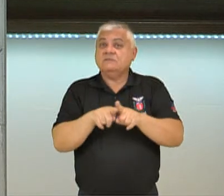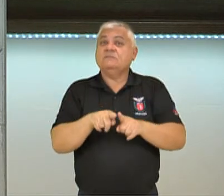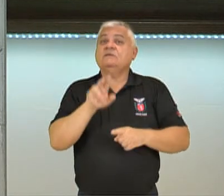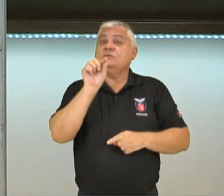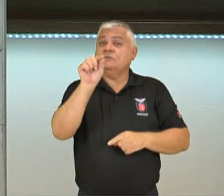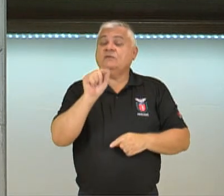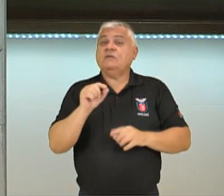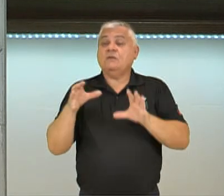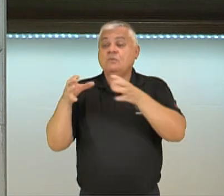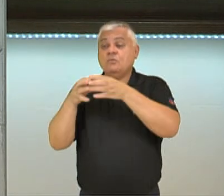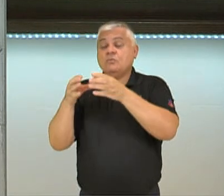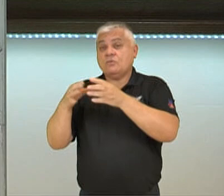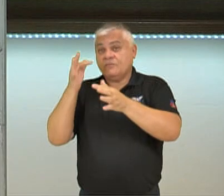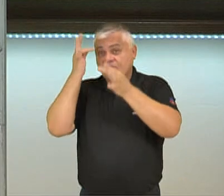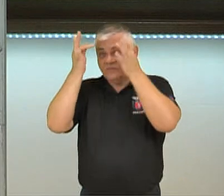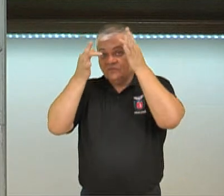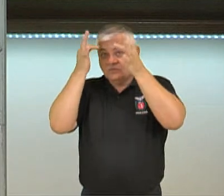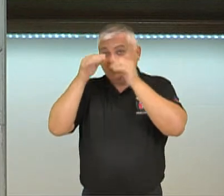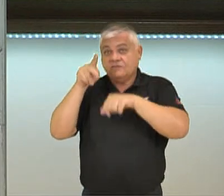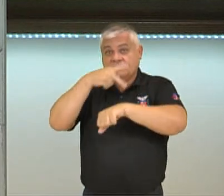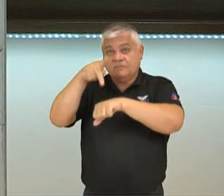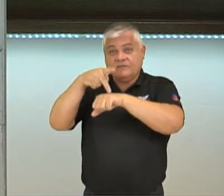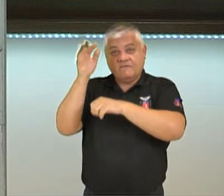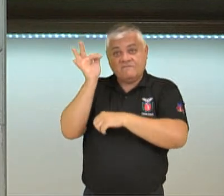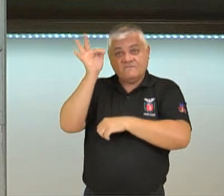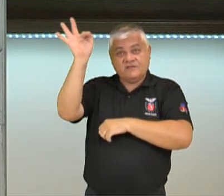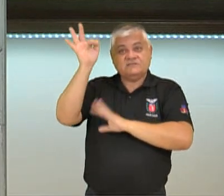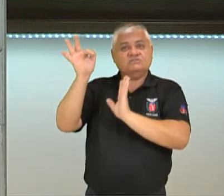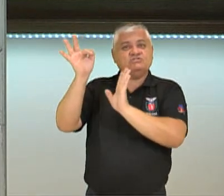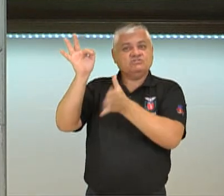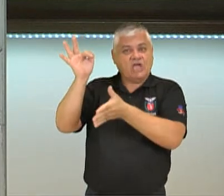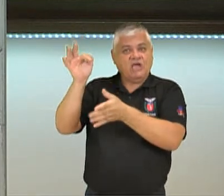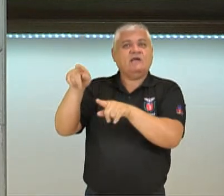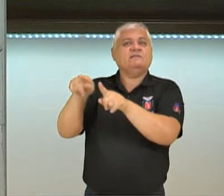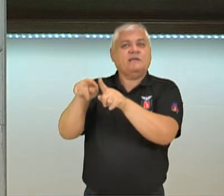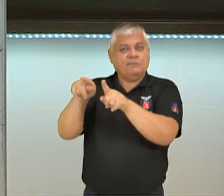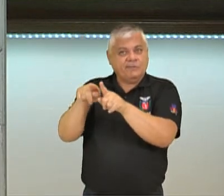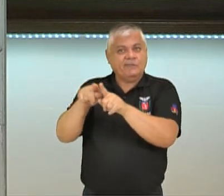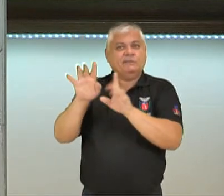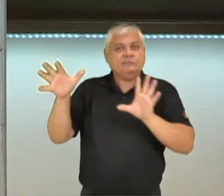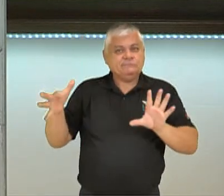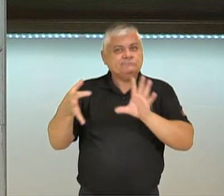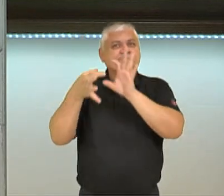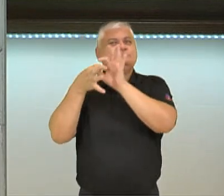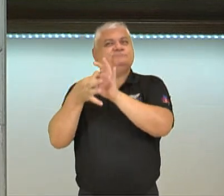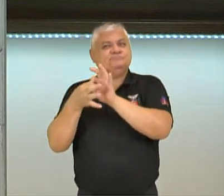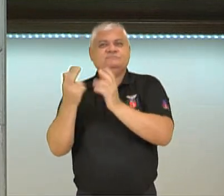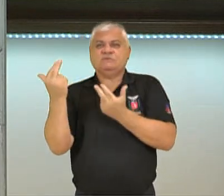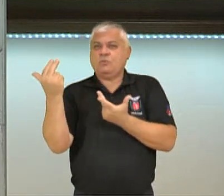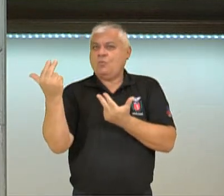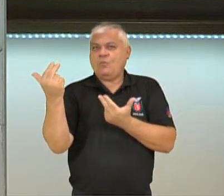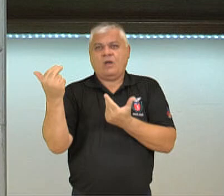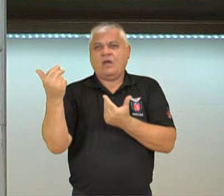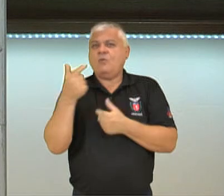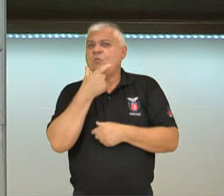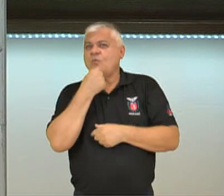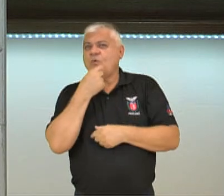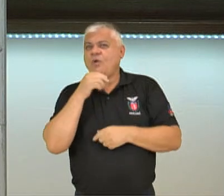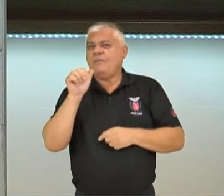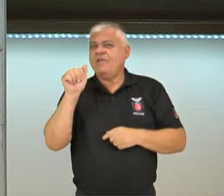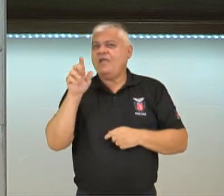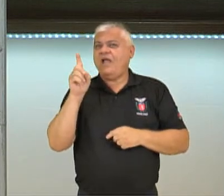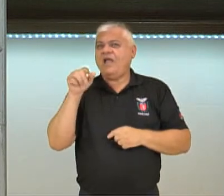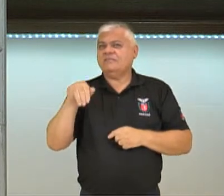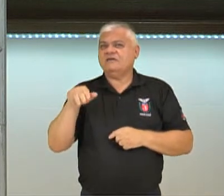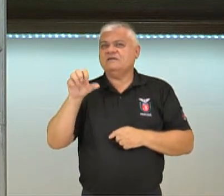os fisiocratas na França já vinham também complementando essas ideias do liberalismo econômico de